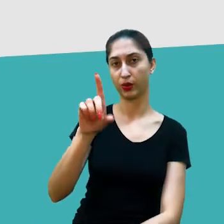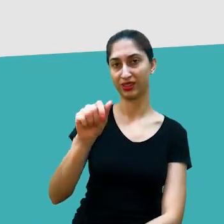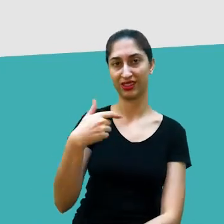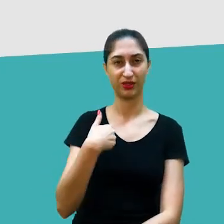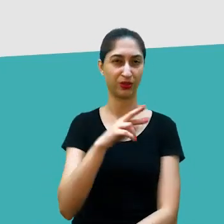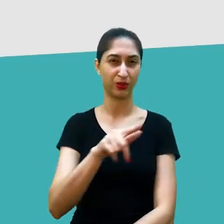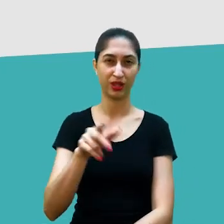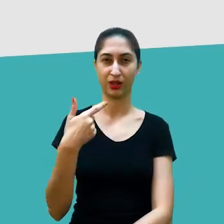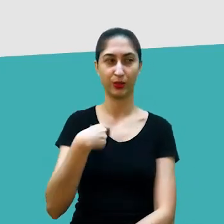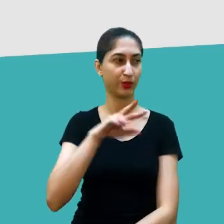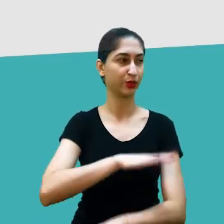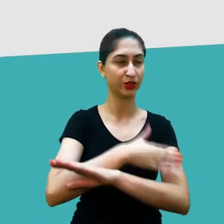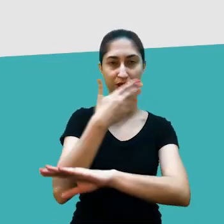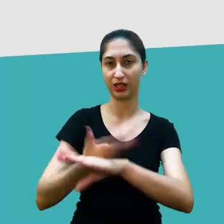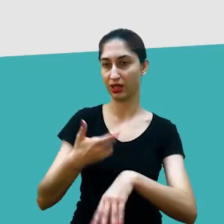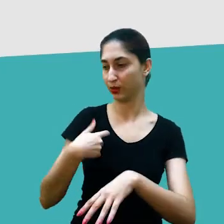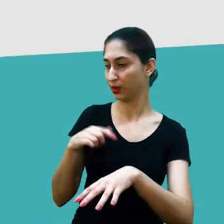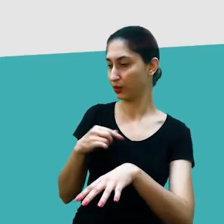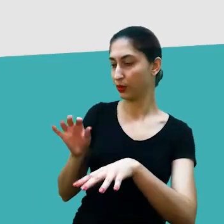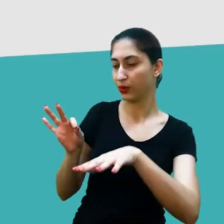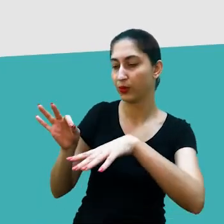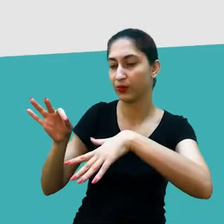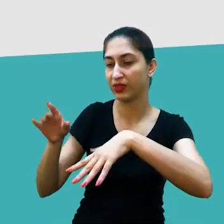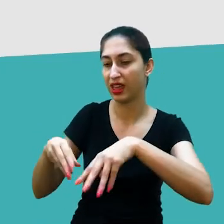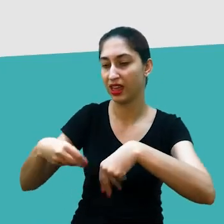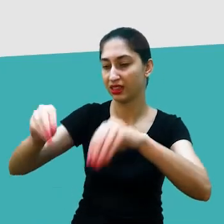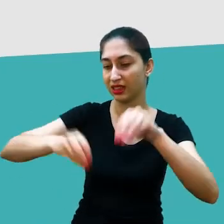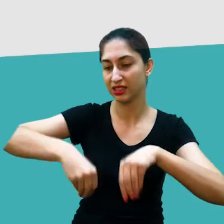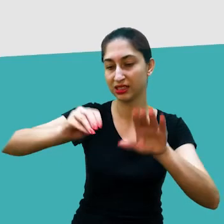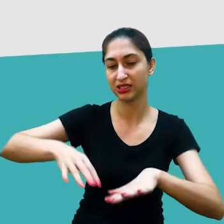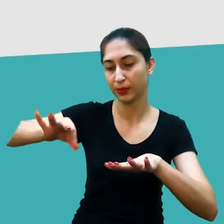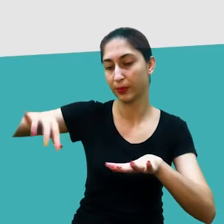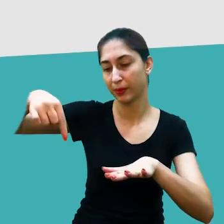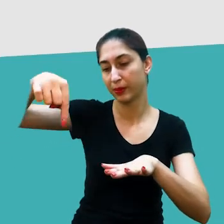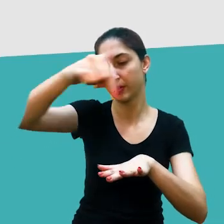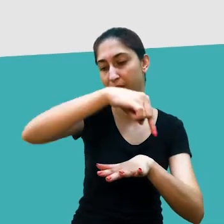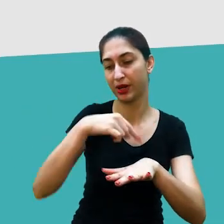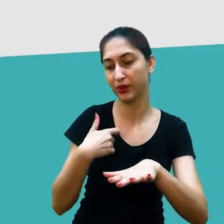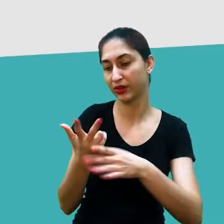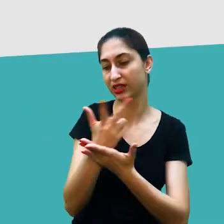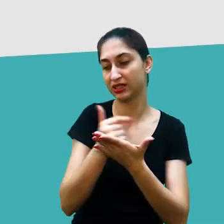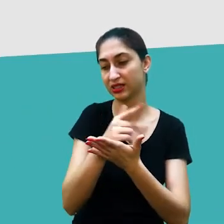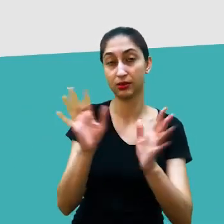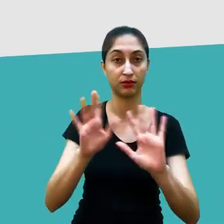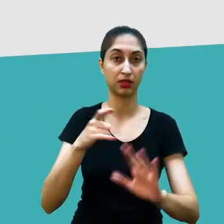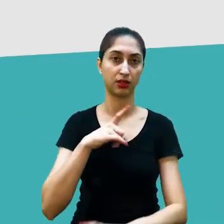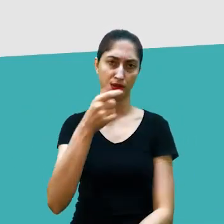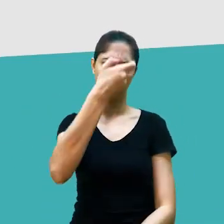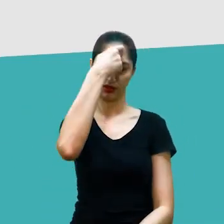inteiro colocando alfinetinho no tecido e colocando coisas, fazendo desenhinhos, né? Tem uma consciência muito